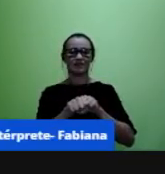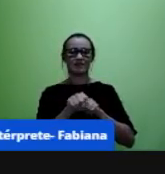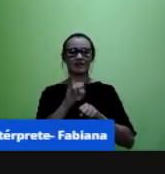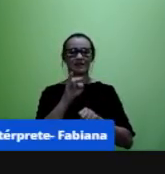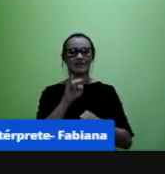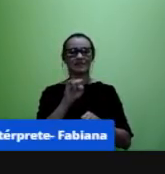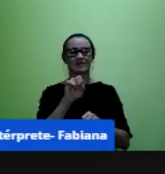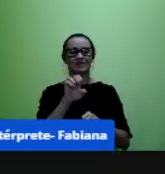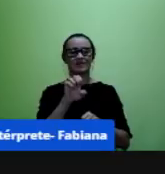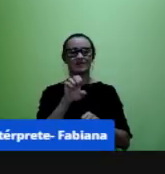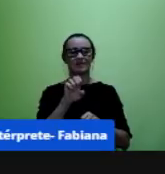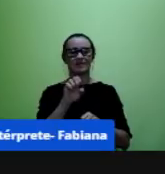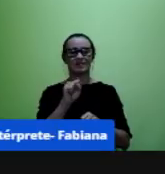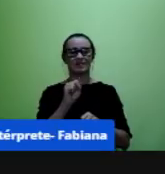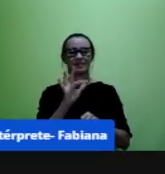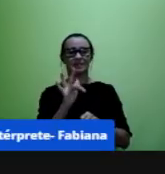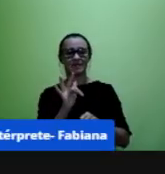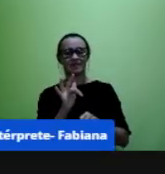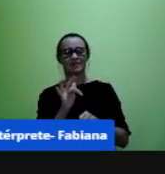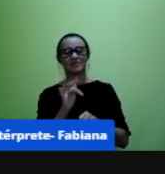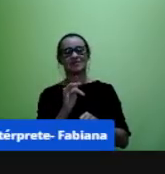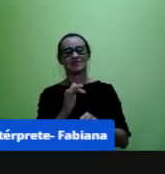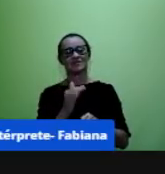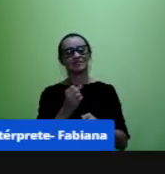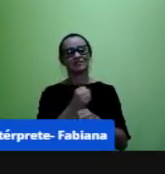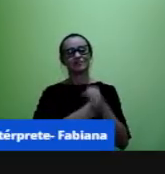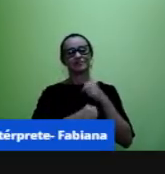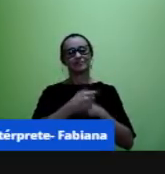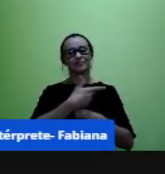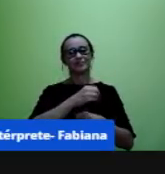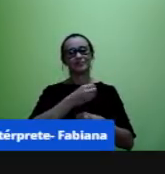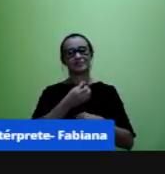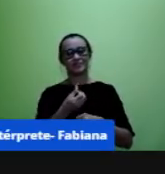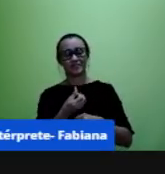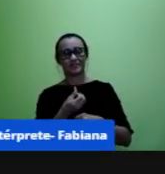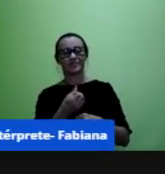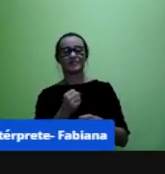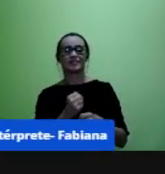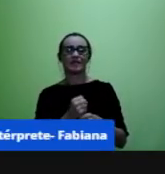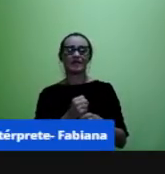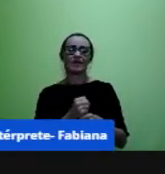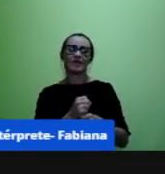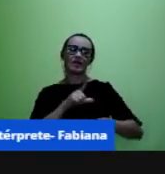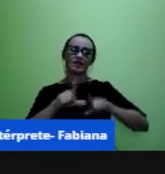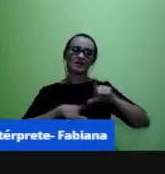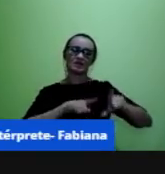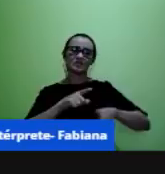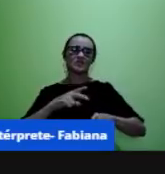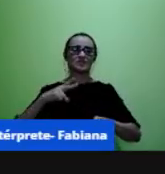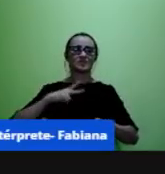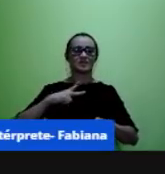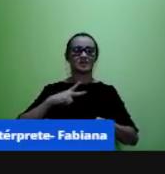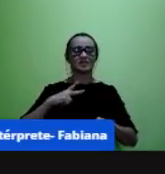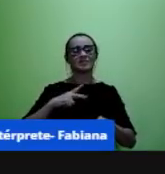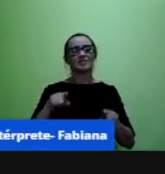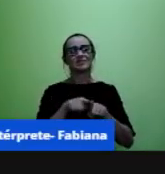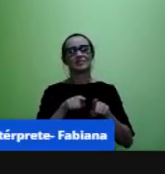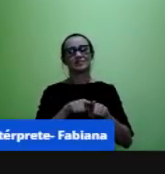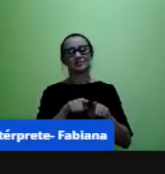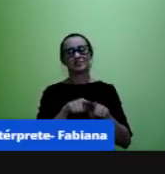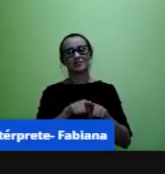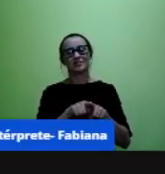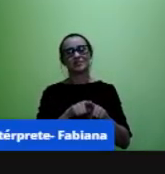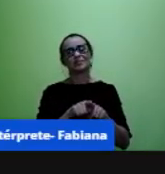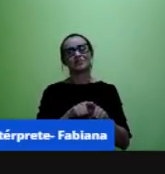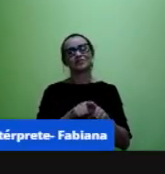IESF FUNLEC na turma de 2006. Atuei nas redes privada e estadual e estou na REME